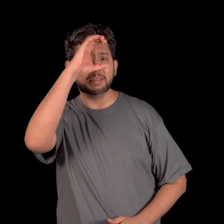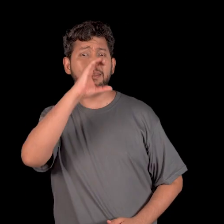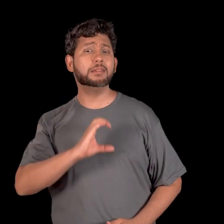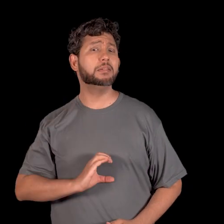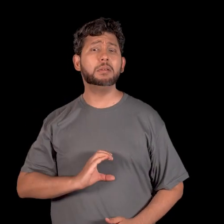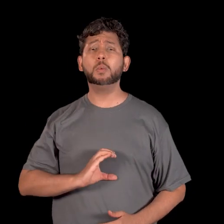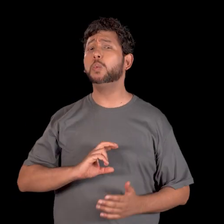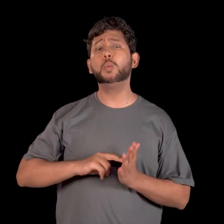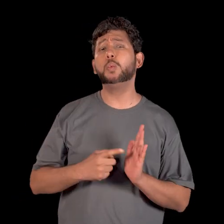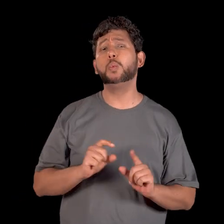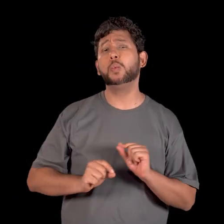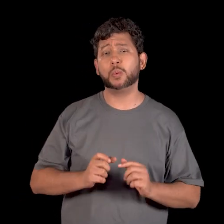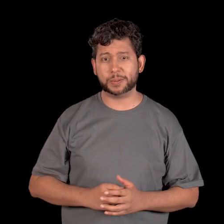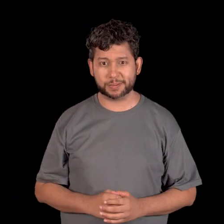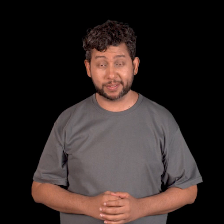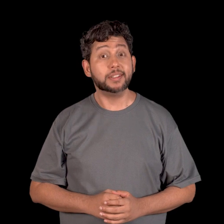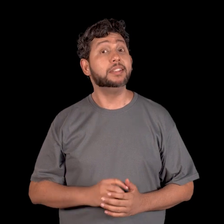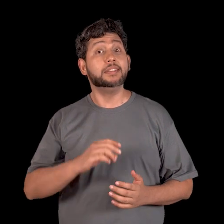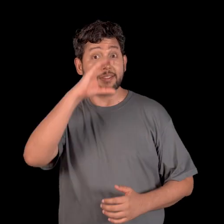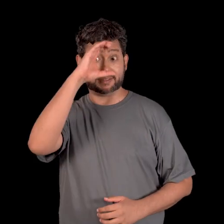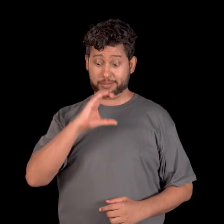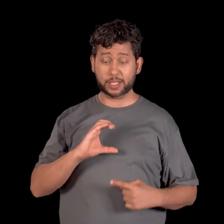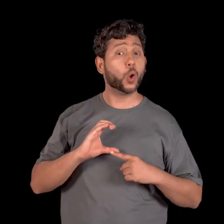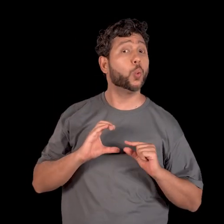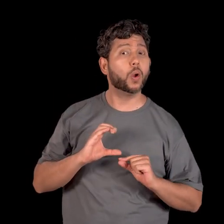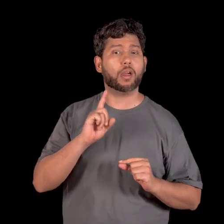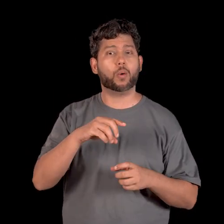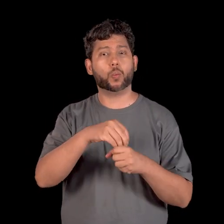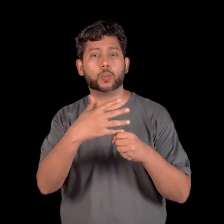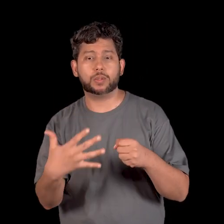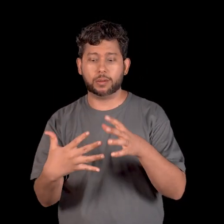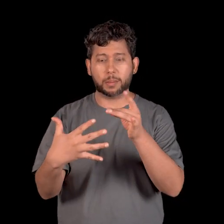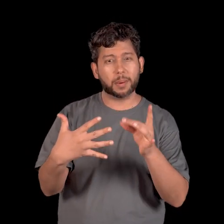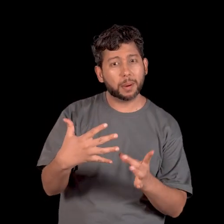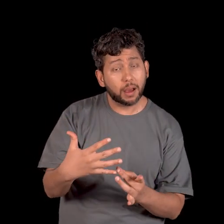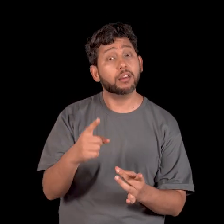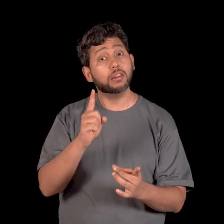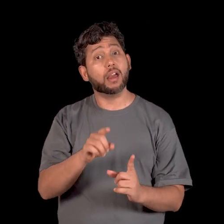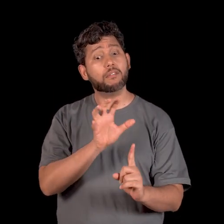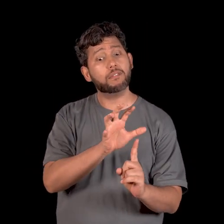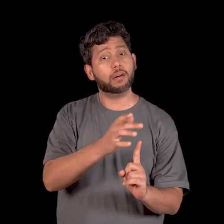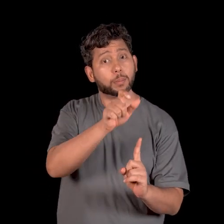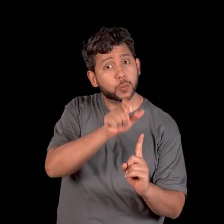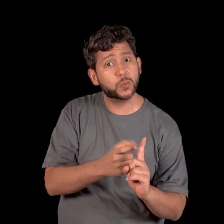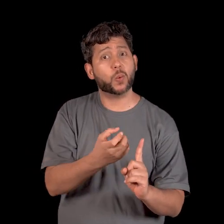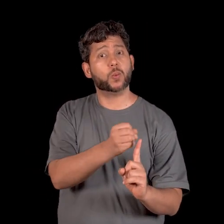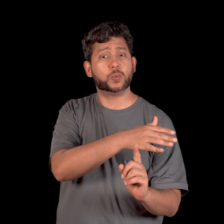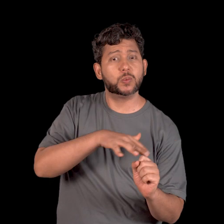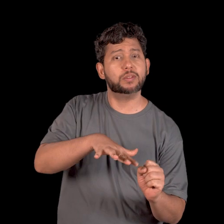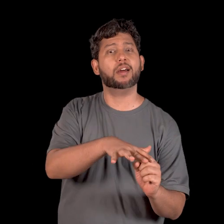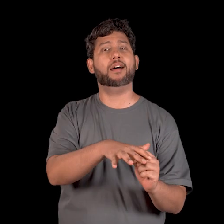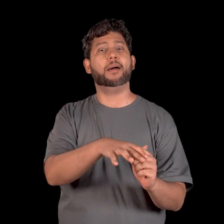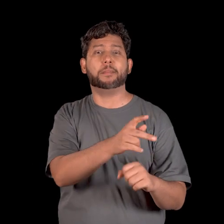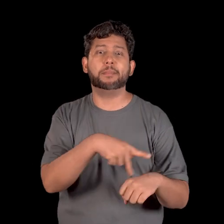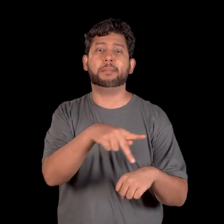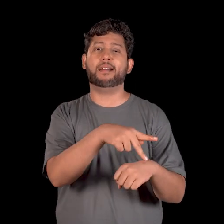O que é cidadania? Cidadania é um conjunto de conceitos que afeta diretamente uma pessoa, uma comunidade, uma